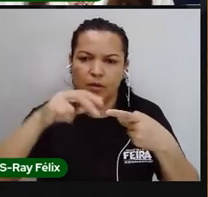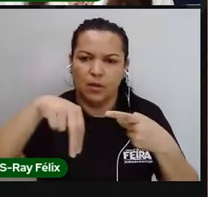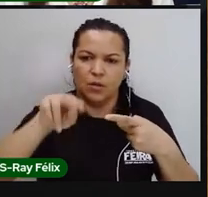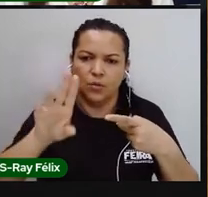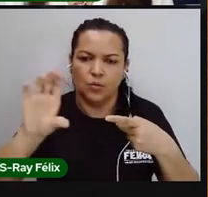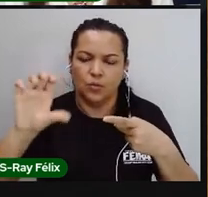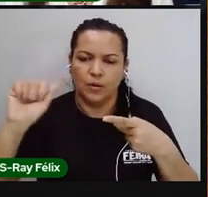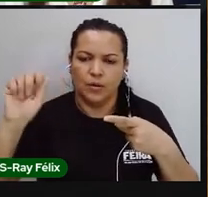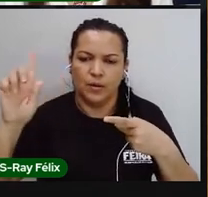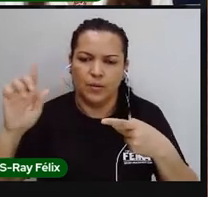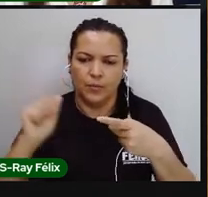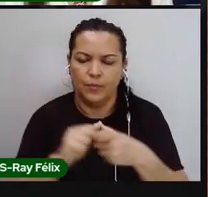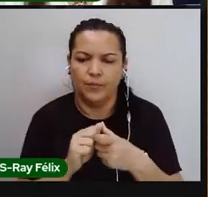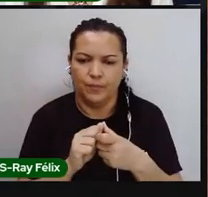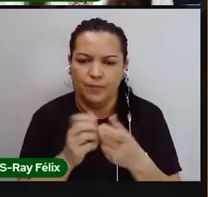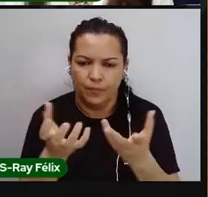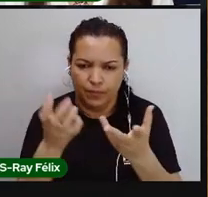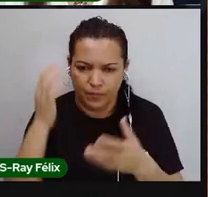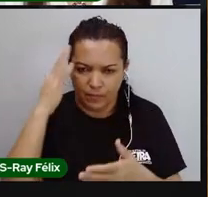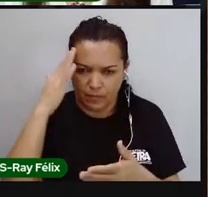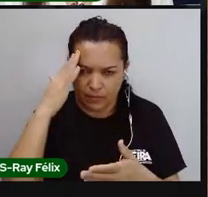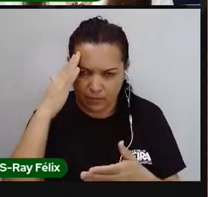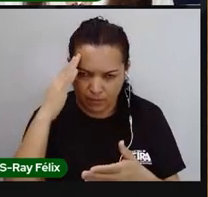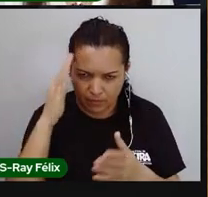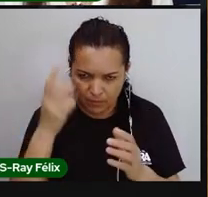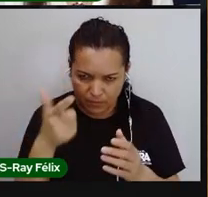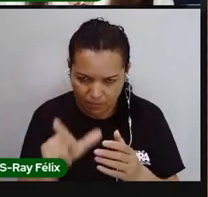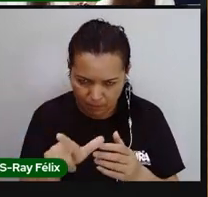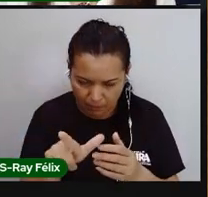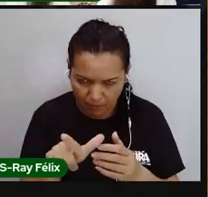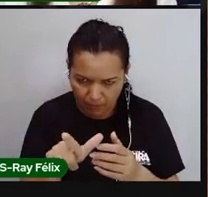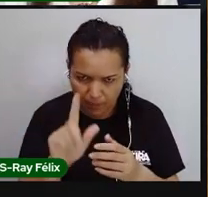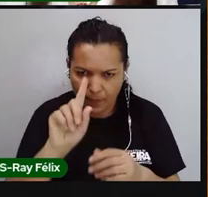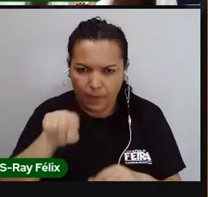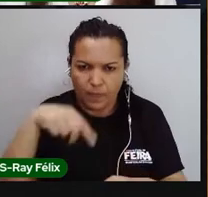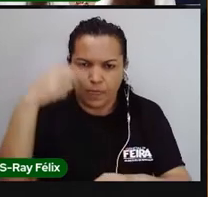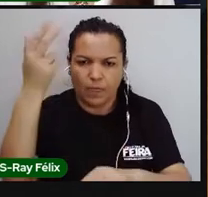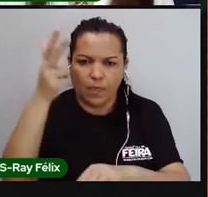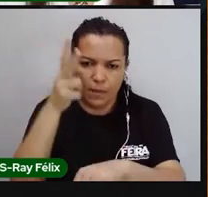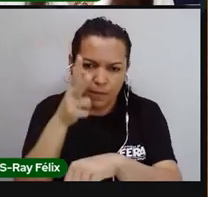Você quer saber mais sobre elas? Não perca o próximo vídeo!